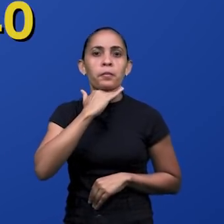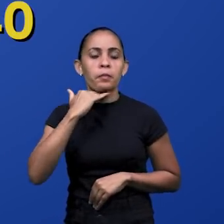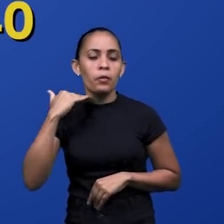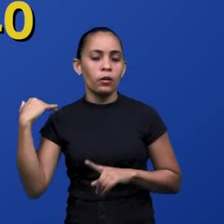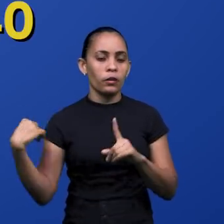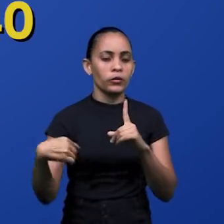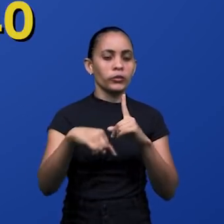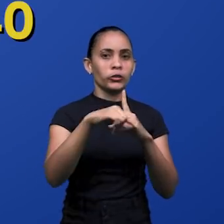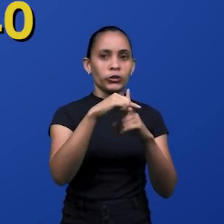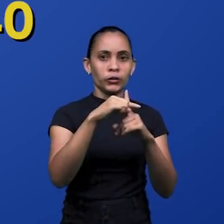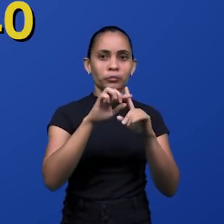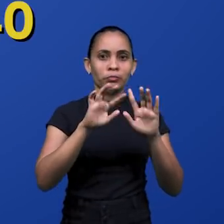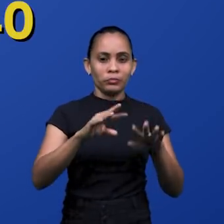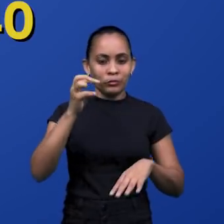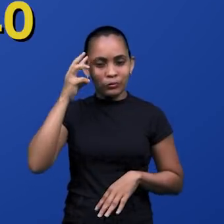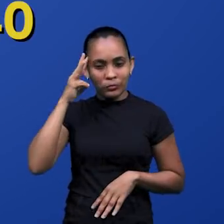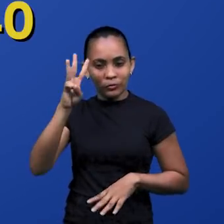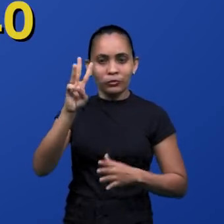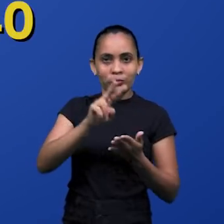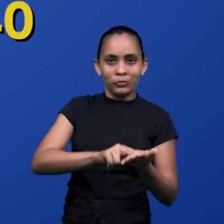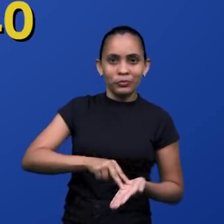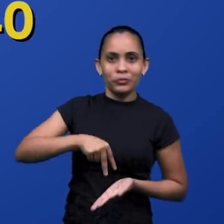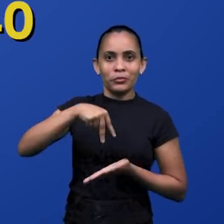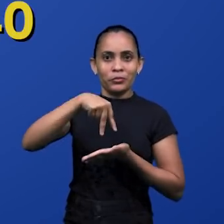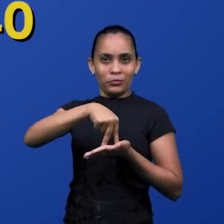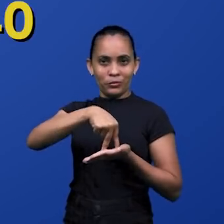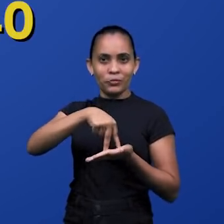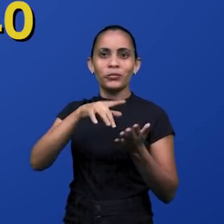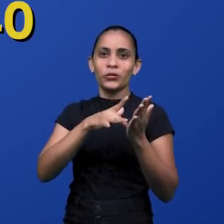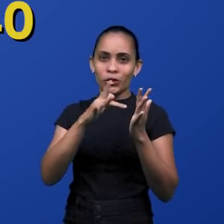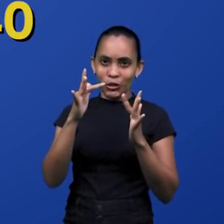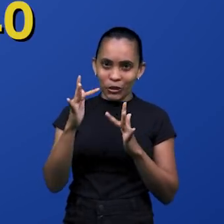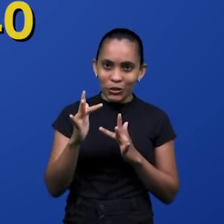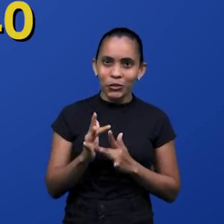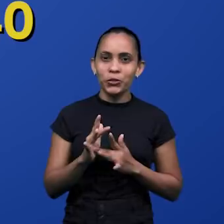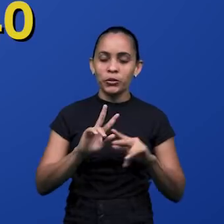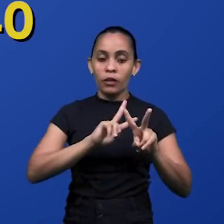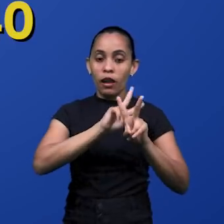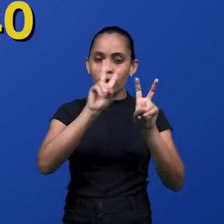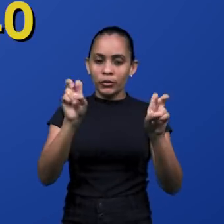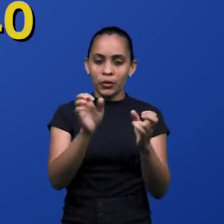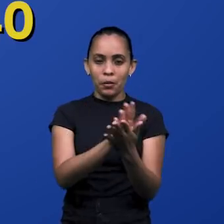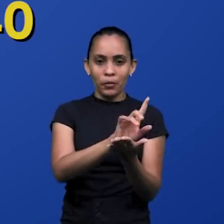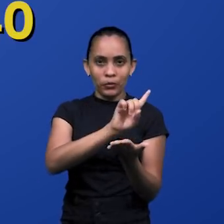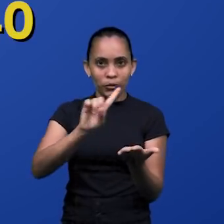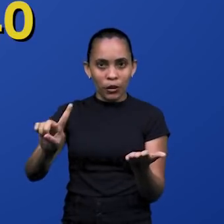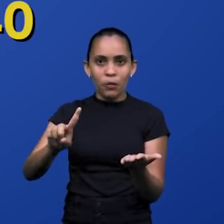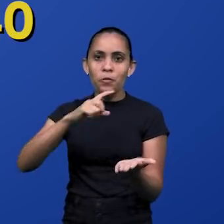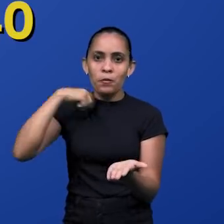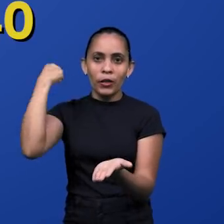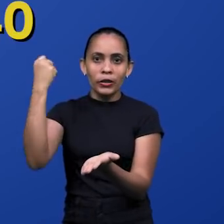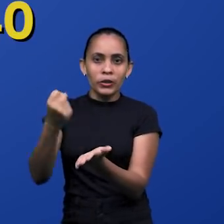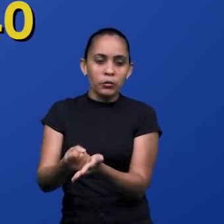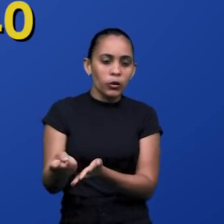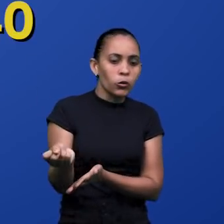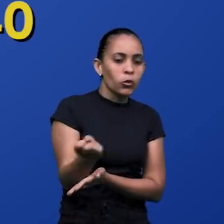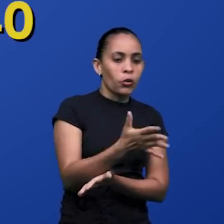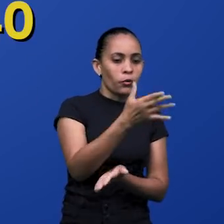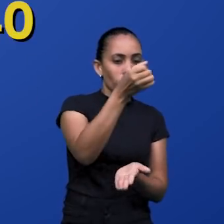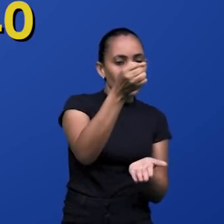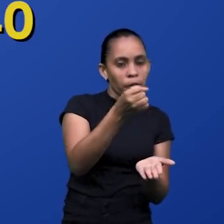e ressurreição de Jesus. Todos os assuntos bíblicos no Velho Testamento e no Novo Testamento têm sua